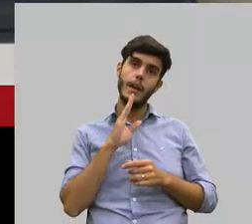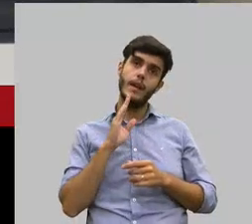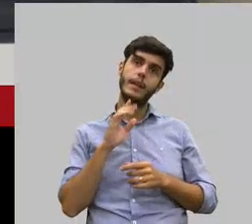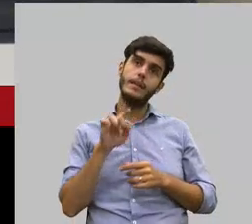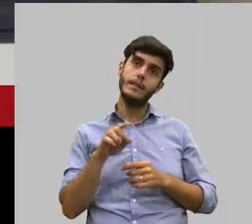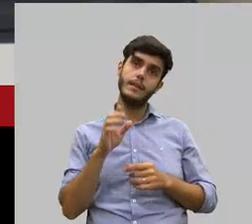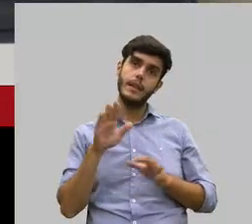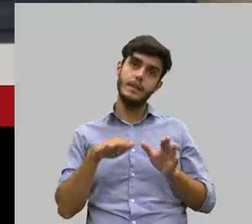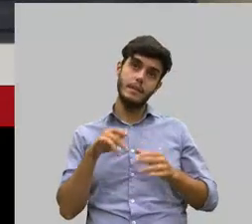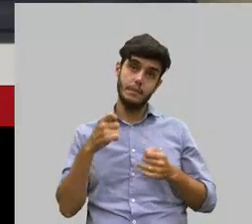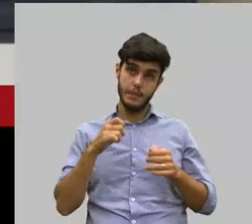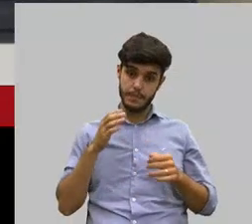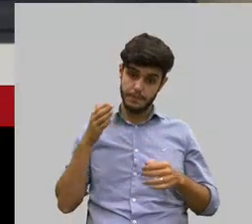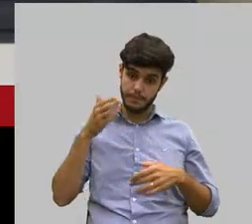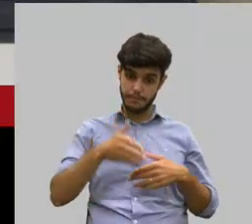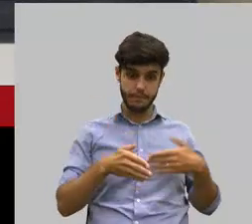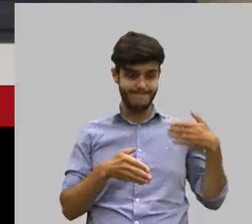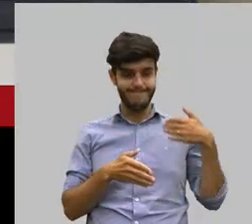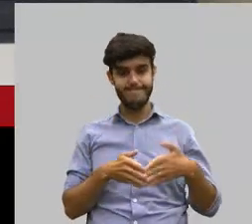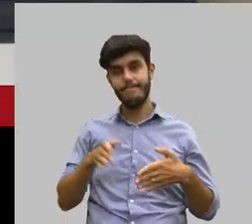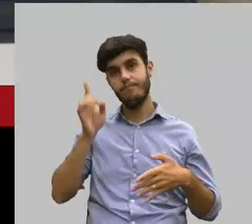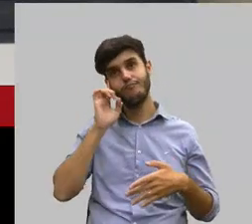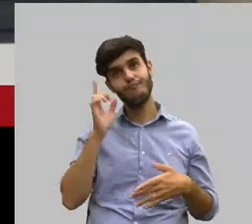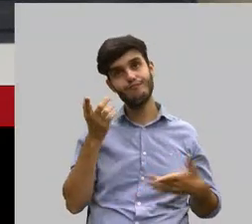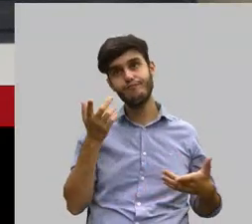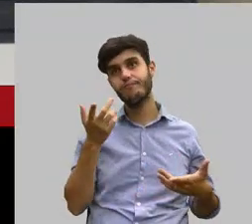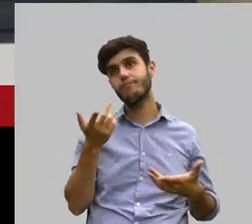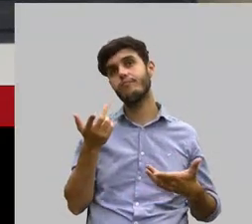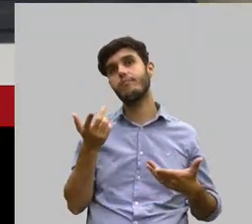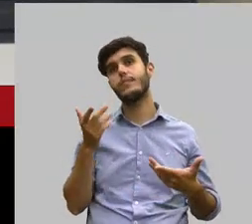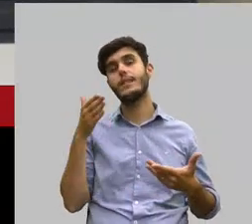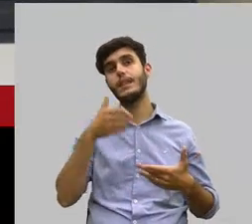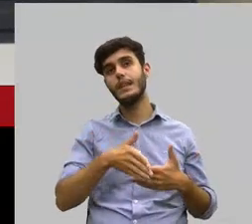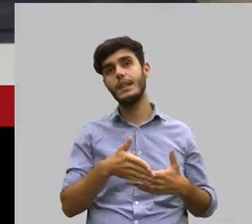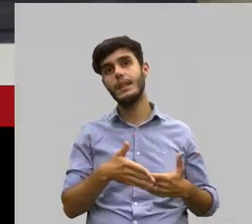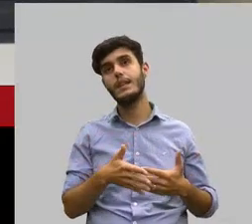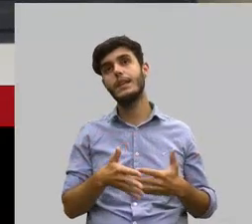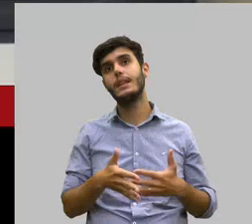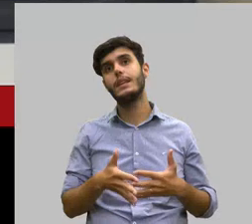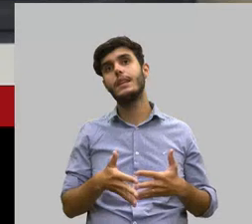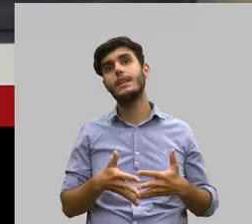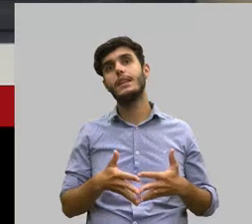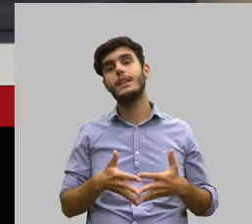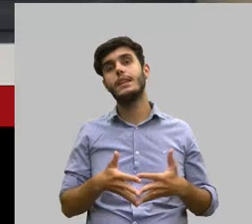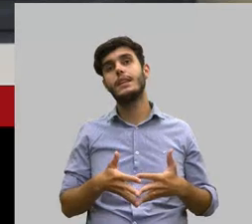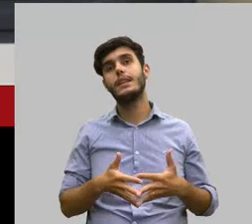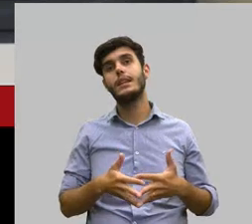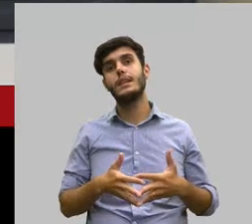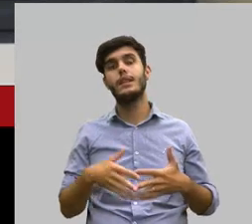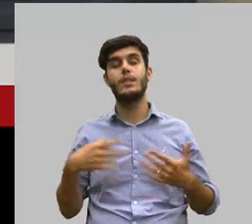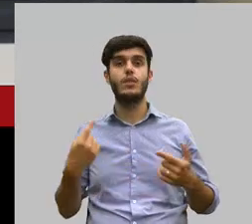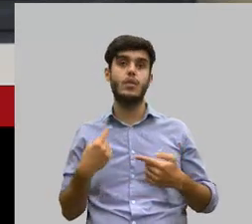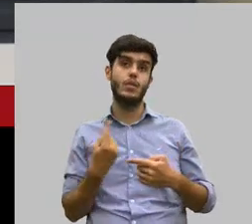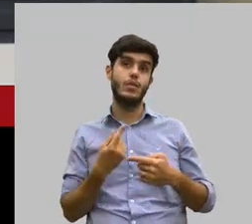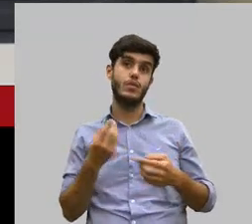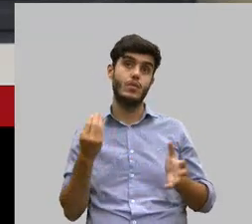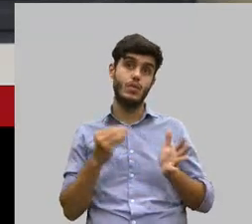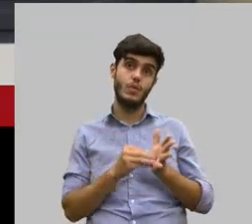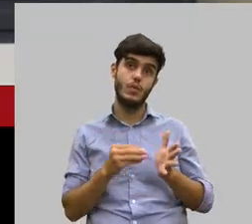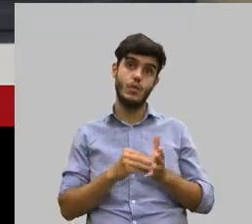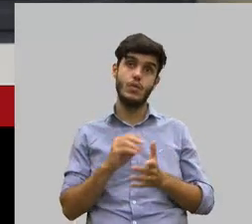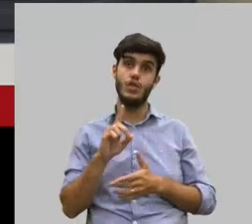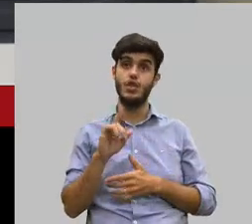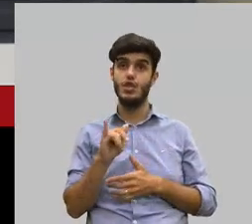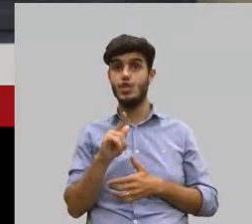necessário até eh em situações assim de eh nós estamos em fase de implementação da digitalização de